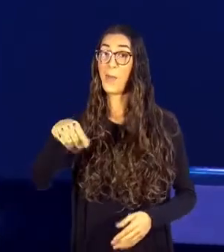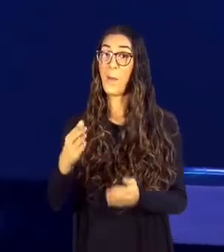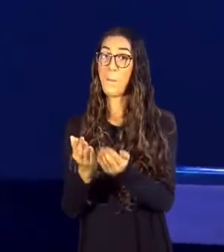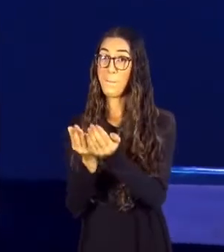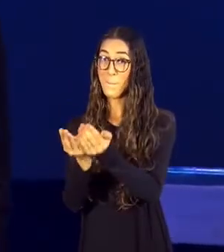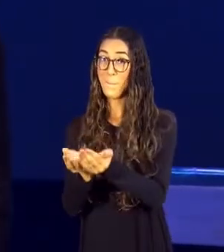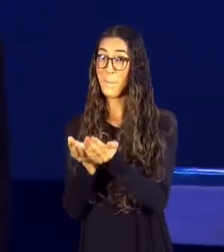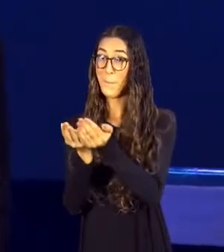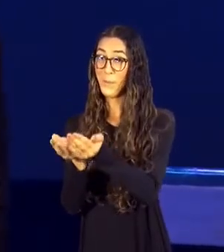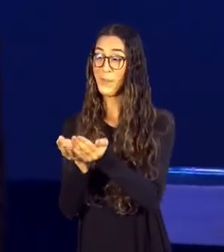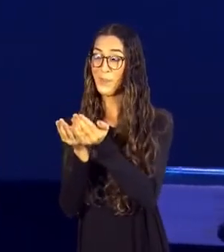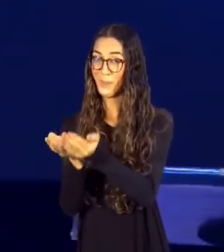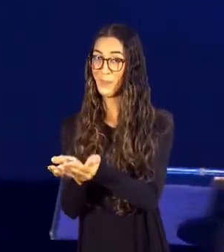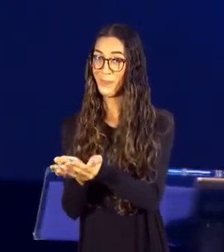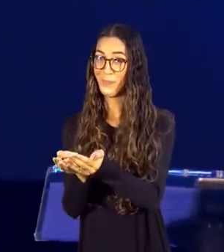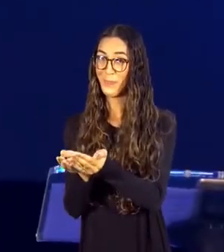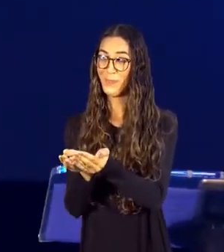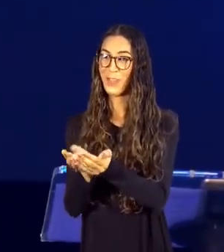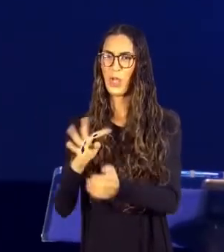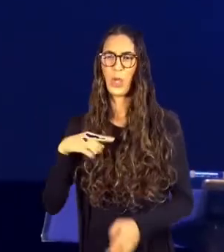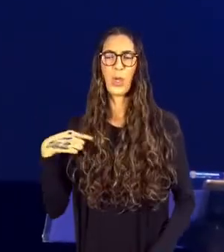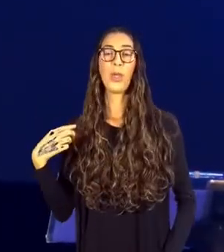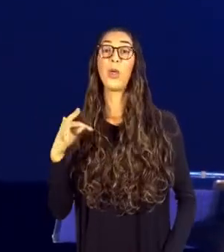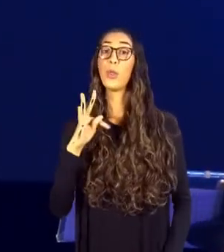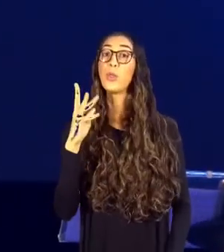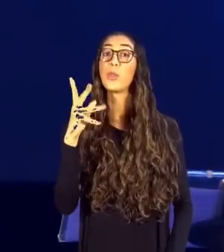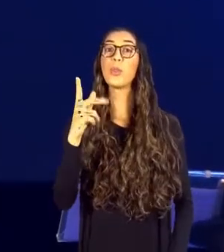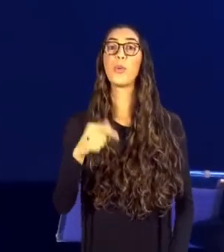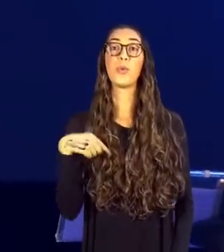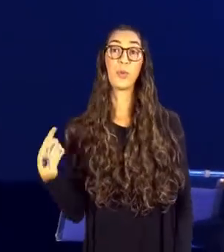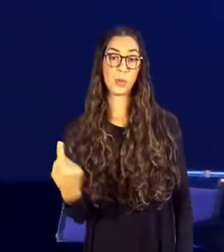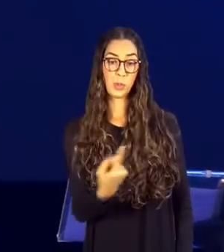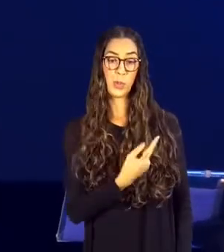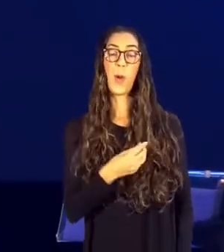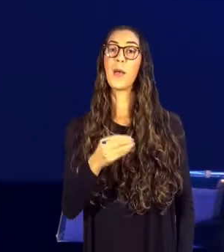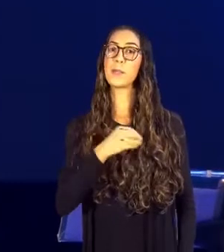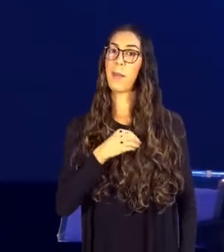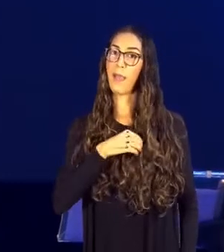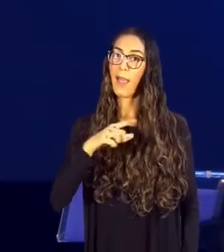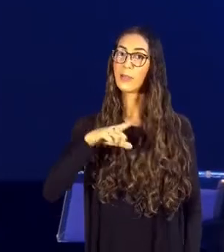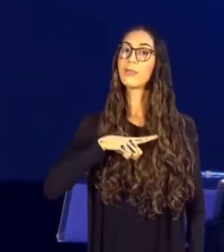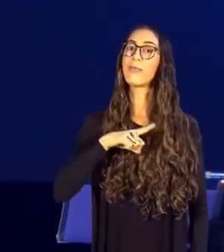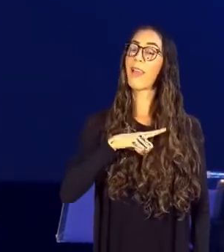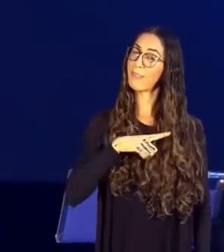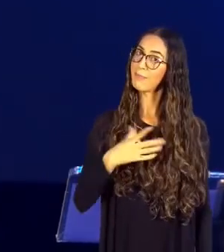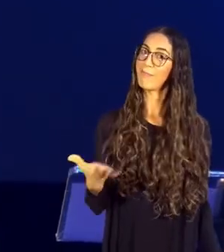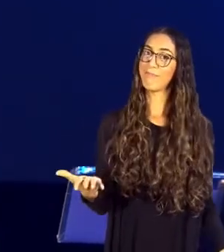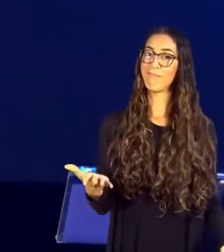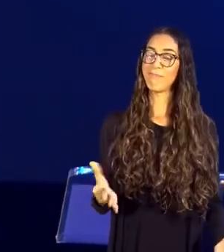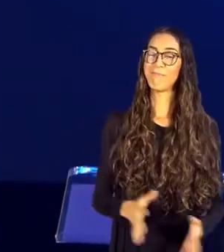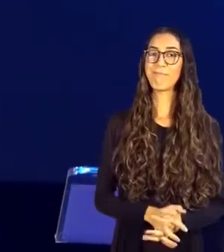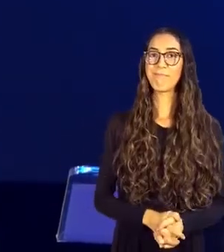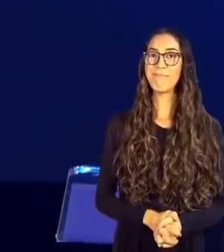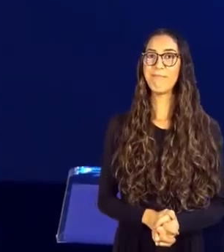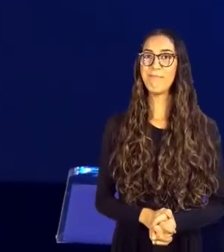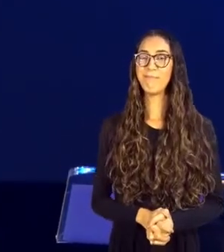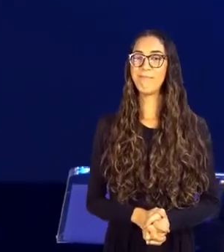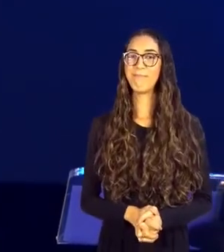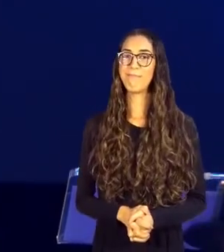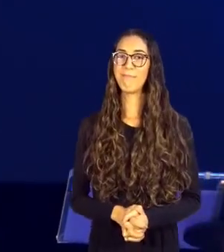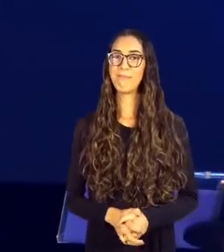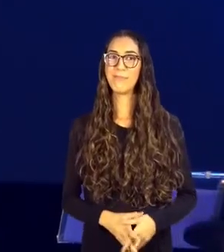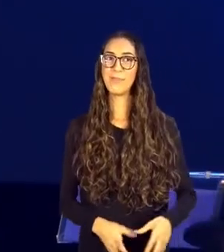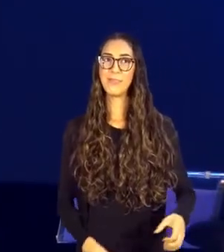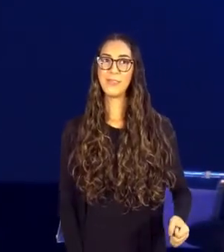Eu não peco. Quem que pode dizer isso? Se não fosse a graça de Deus na nossa vida, a gente estava